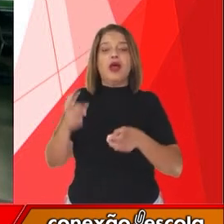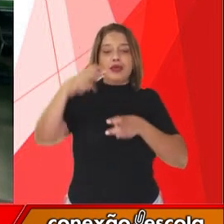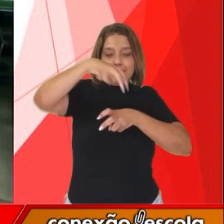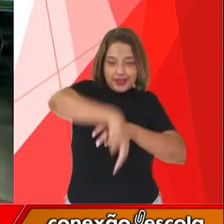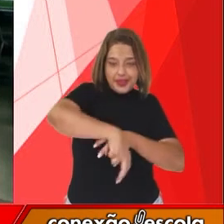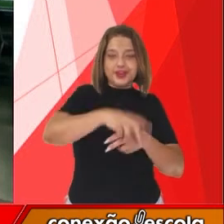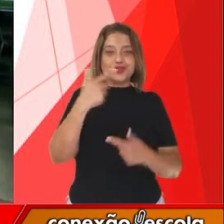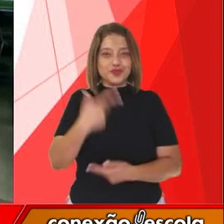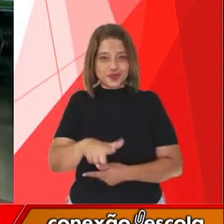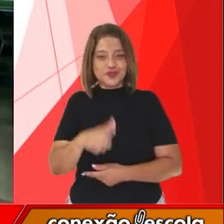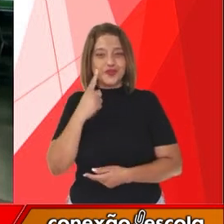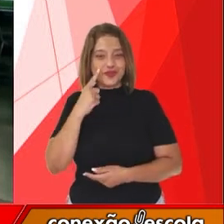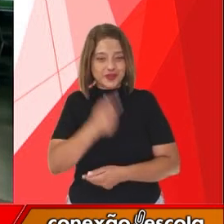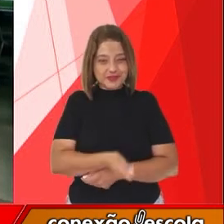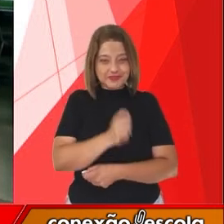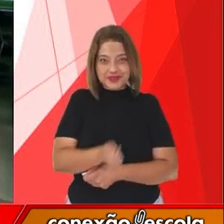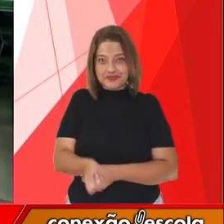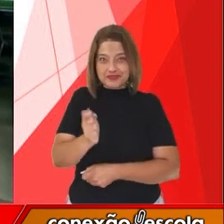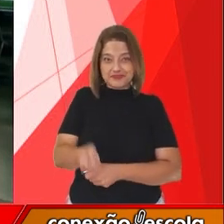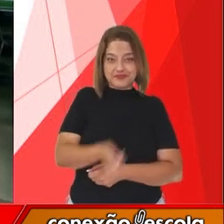descer o degrau,